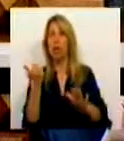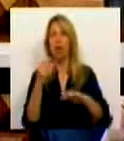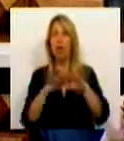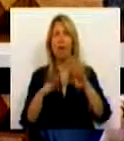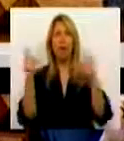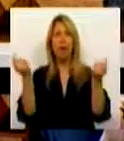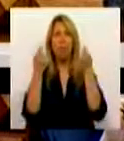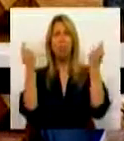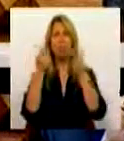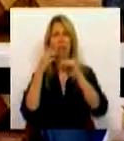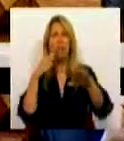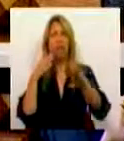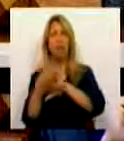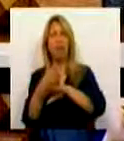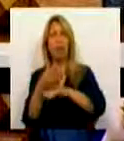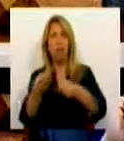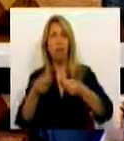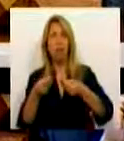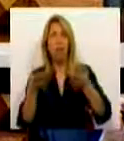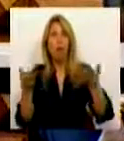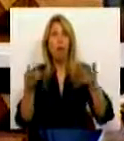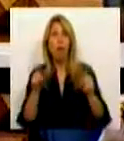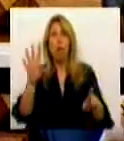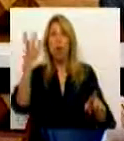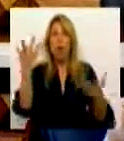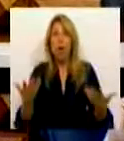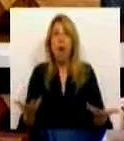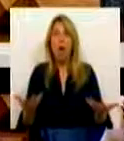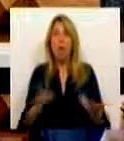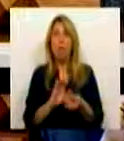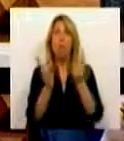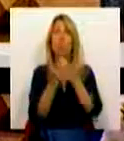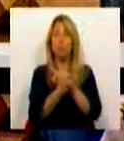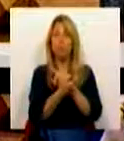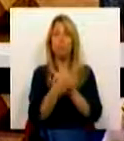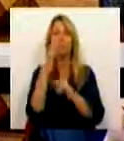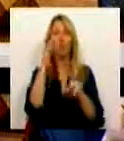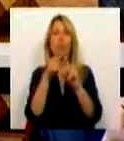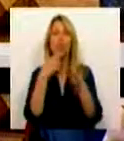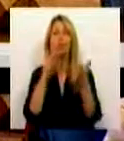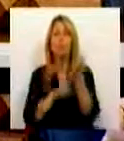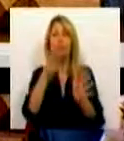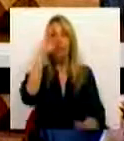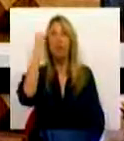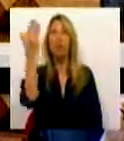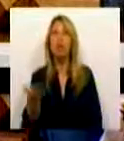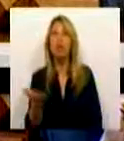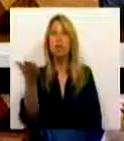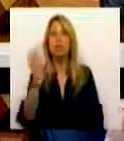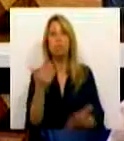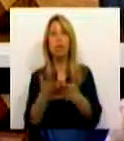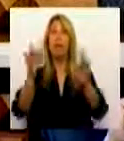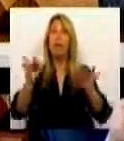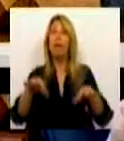direto, é aquilo que acontece já neste momento, mas ao contrário, aqui o verdadeiro objetivo de Vossa Excelência é acabar com o